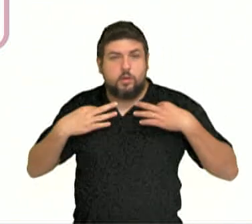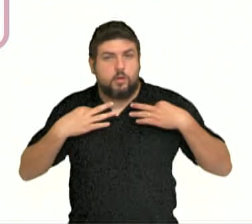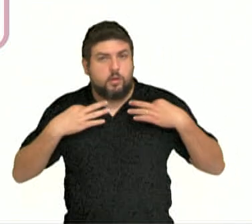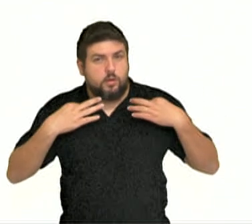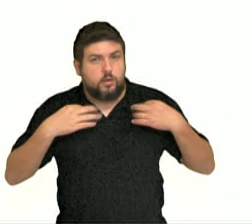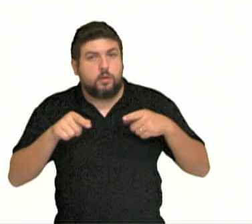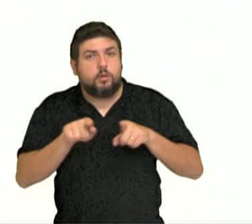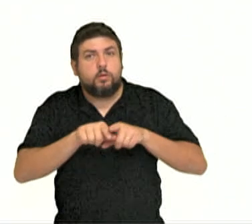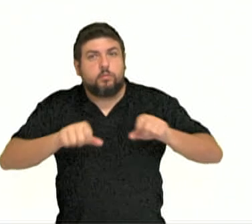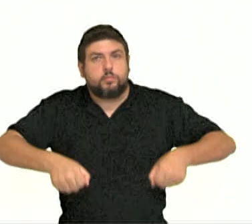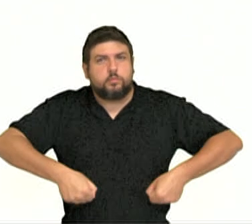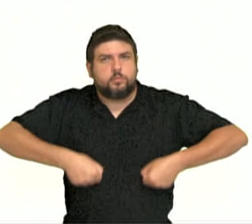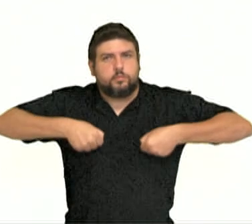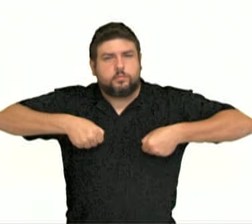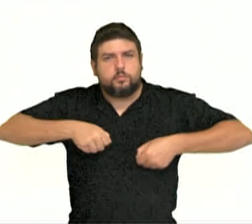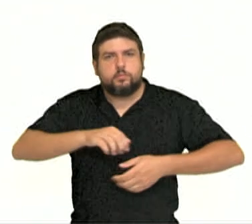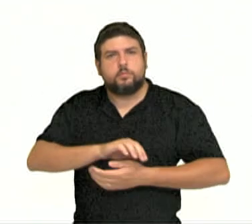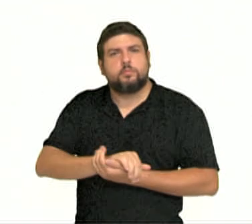calça.